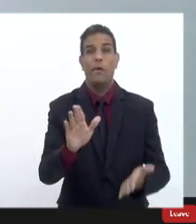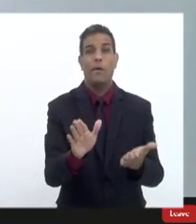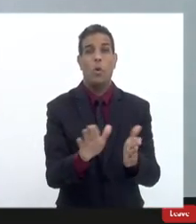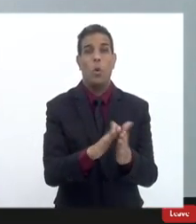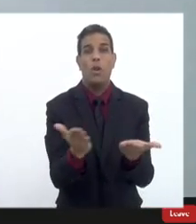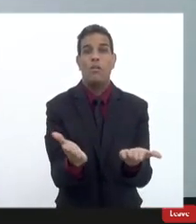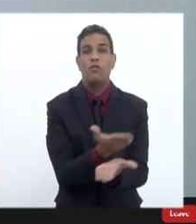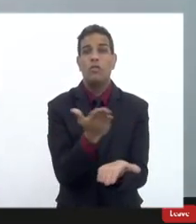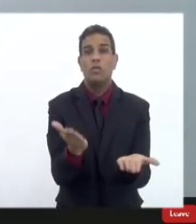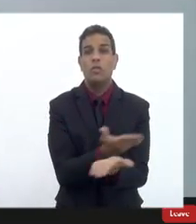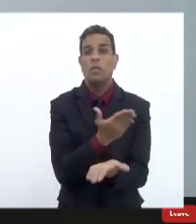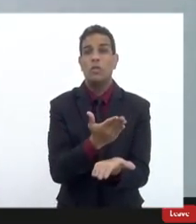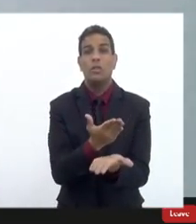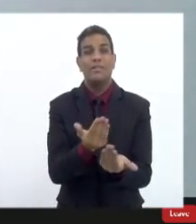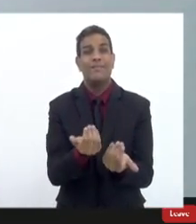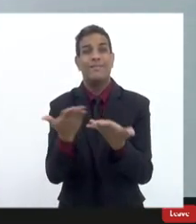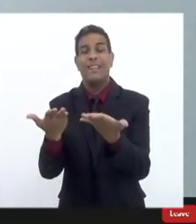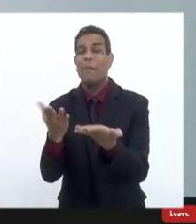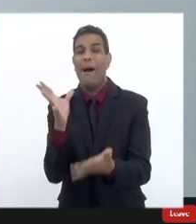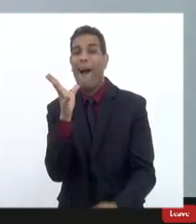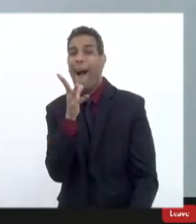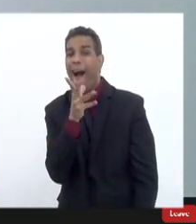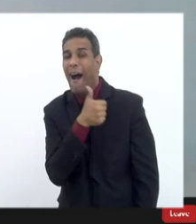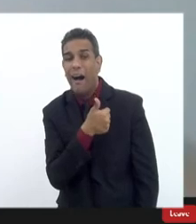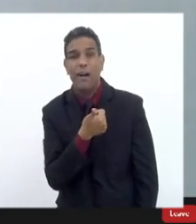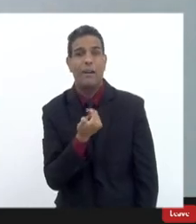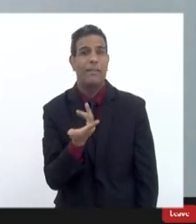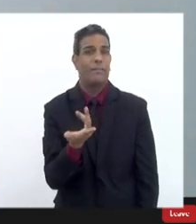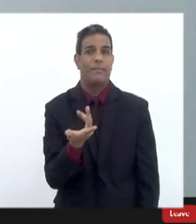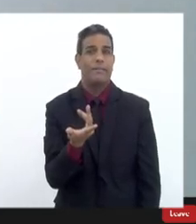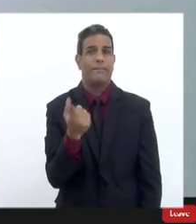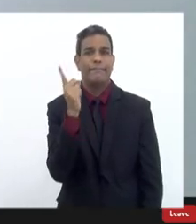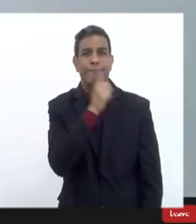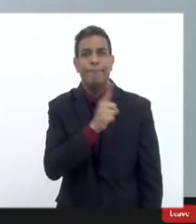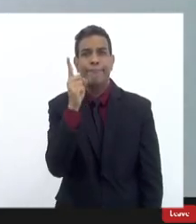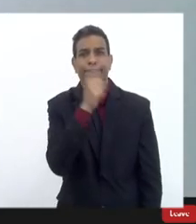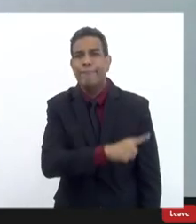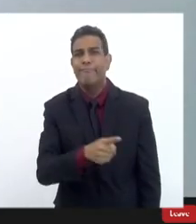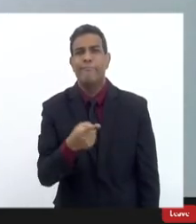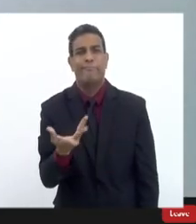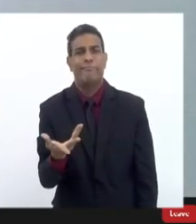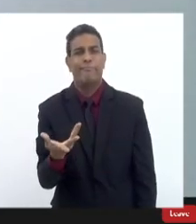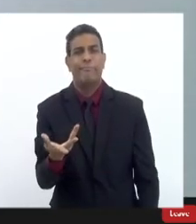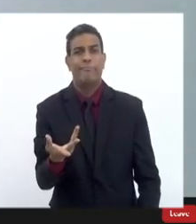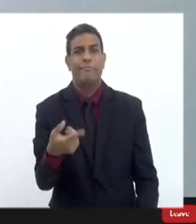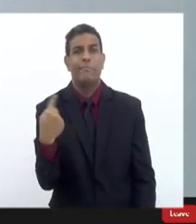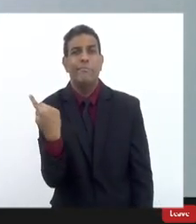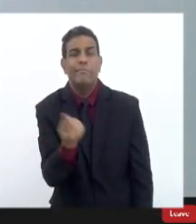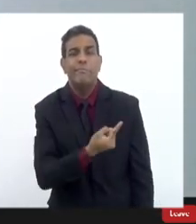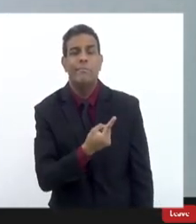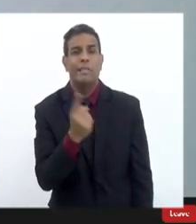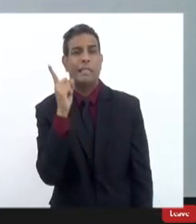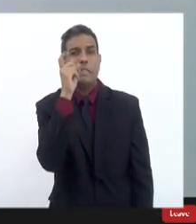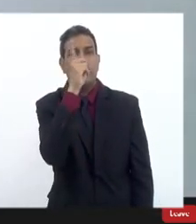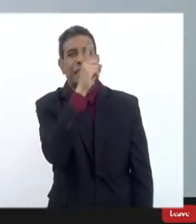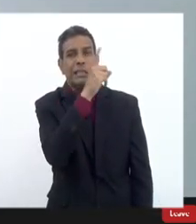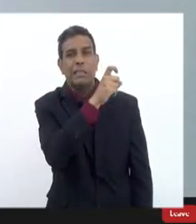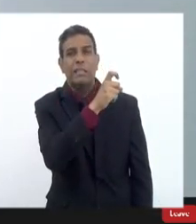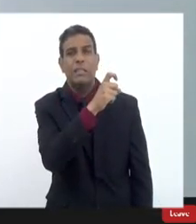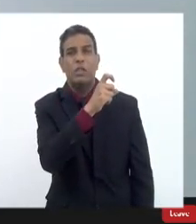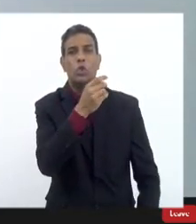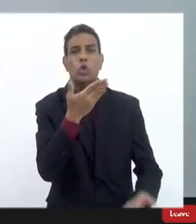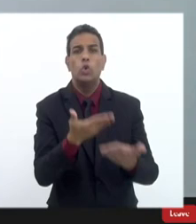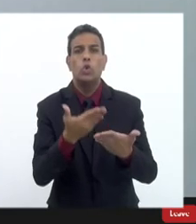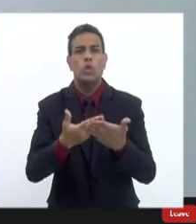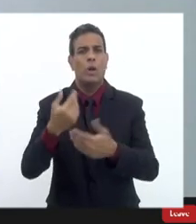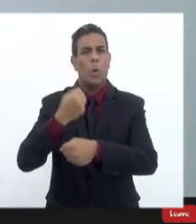chegaram 3 meses depois, de forma bem precária, inclusive. Então, de fato, foi um desafio muito grande estudar dignamente no